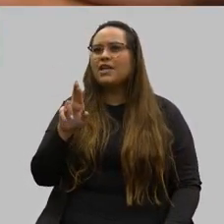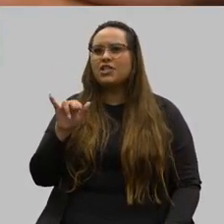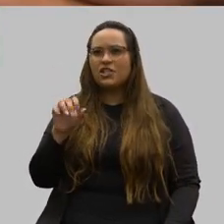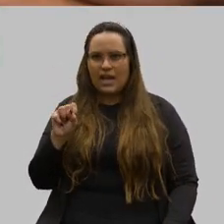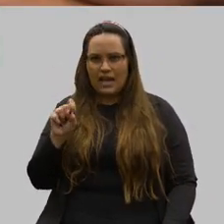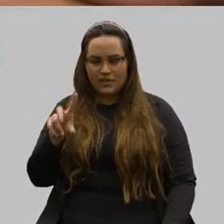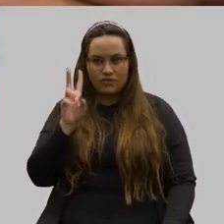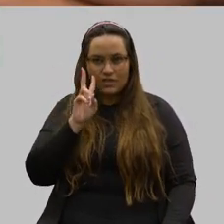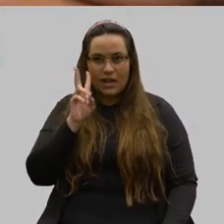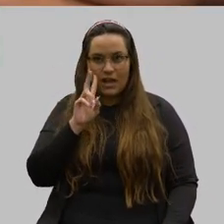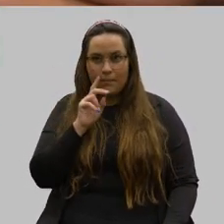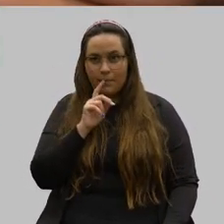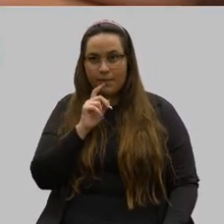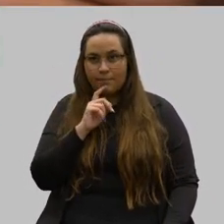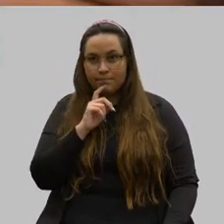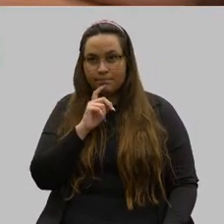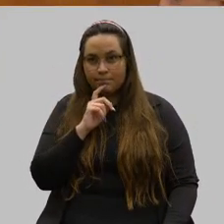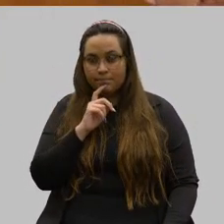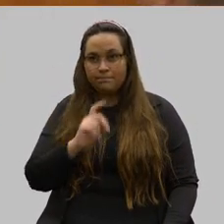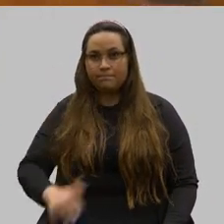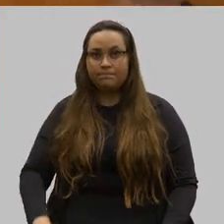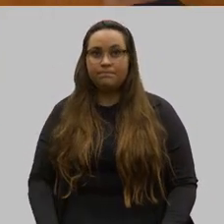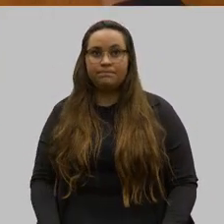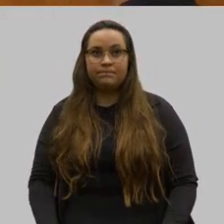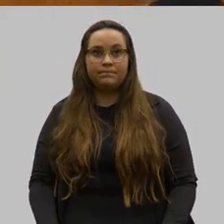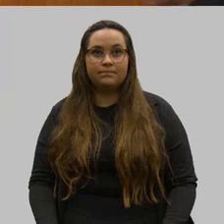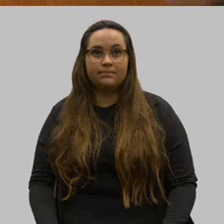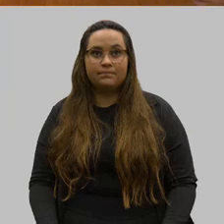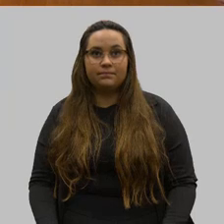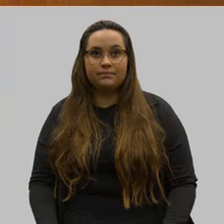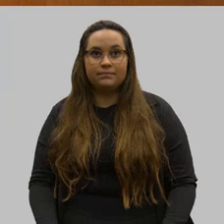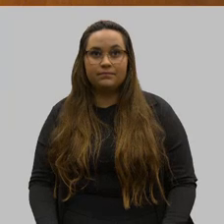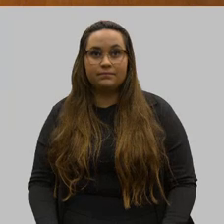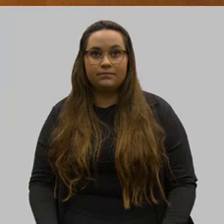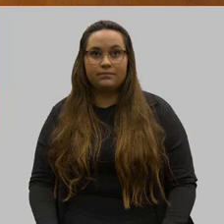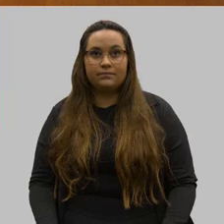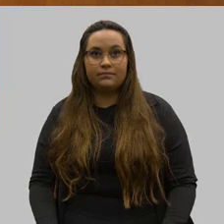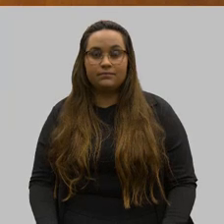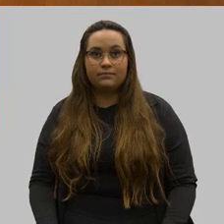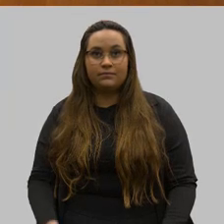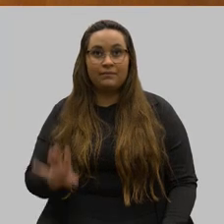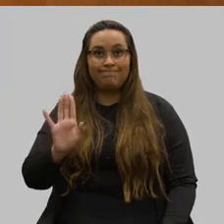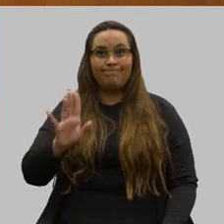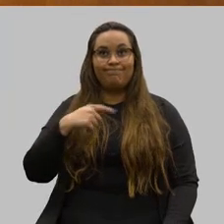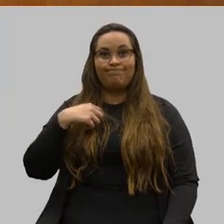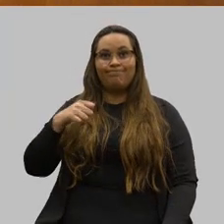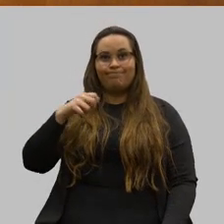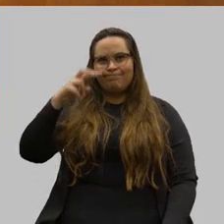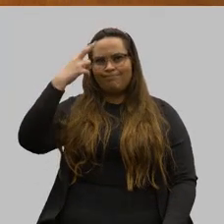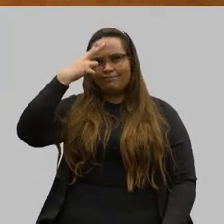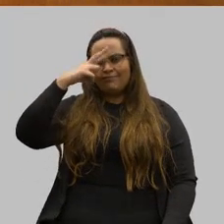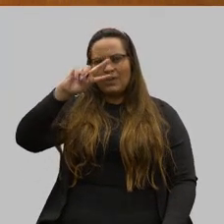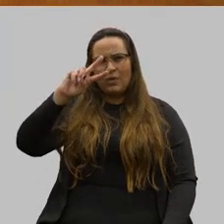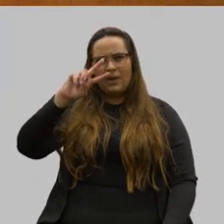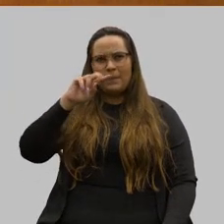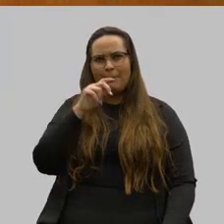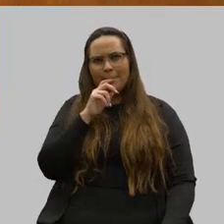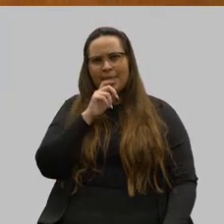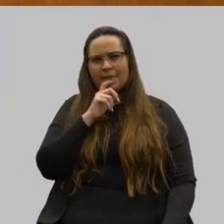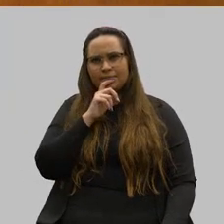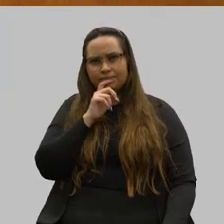emitido pelo corpo de bombeiros eu tem que buscar na memória Deputado nós fizemos eh a partir do momento da ciência que